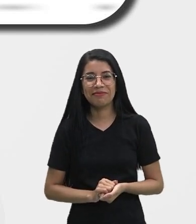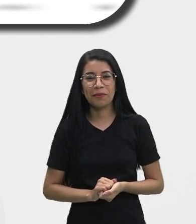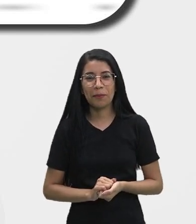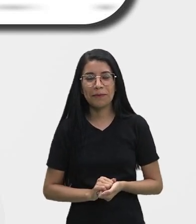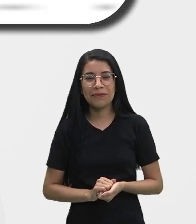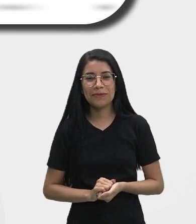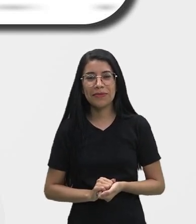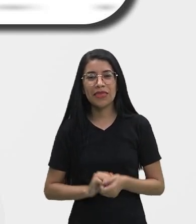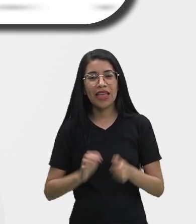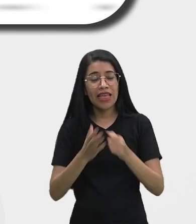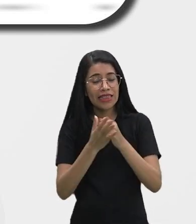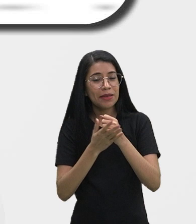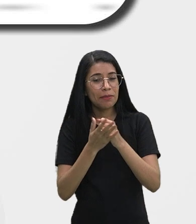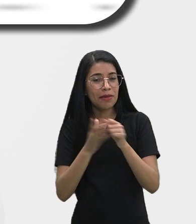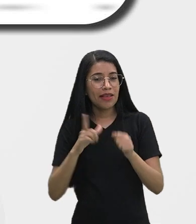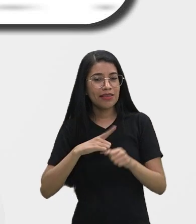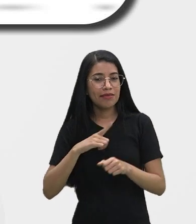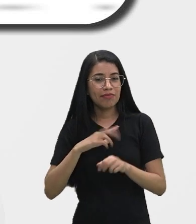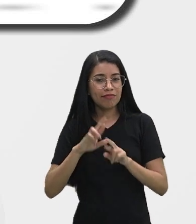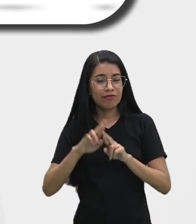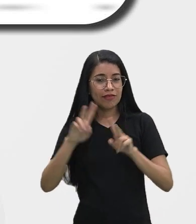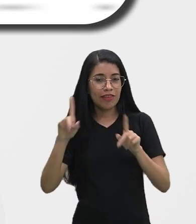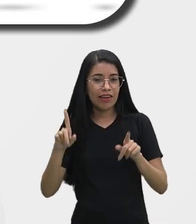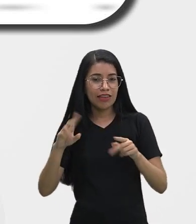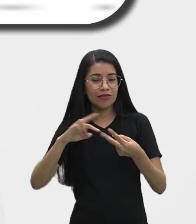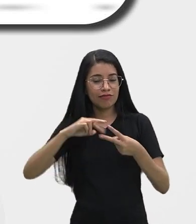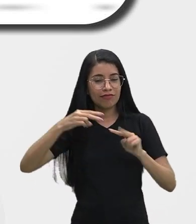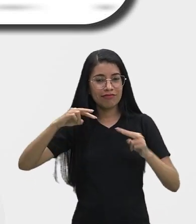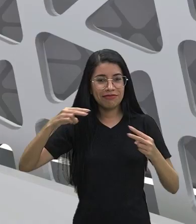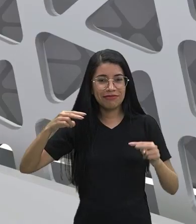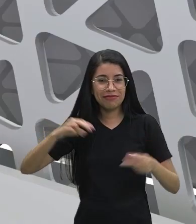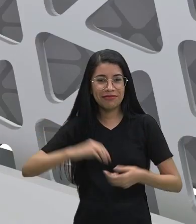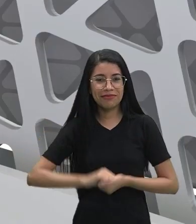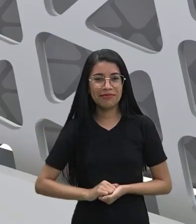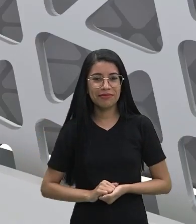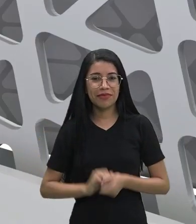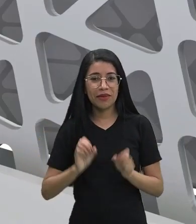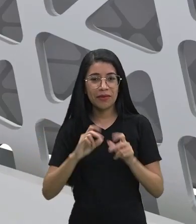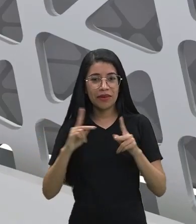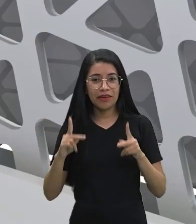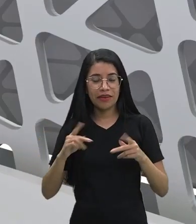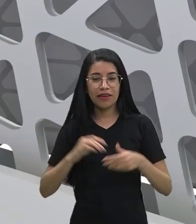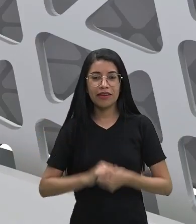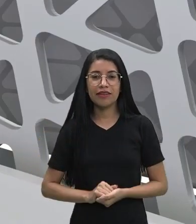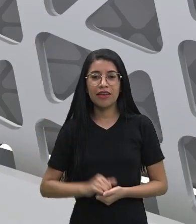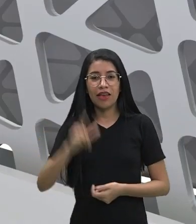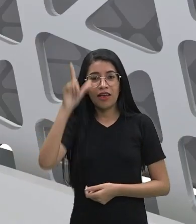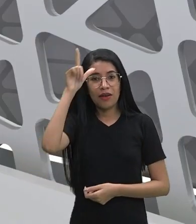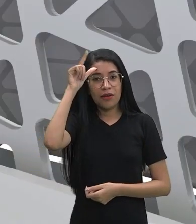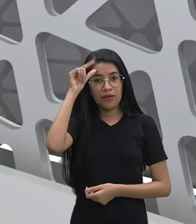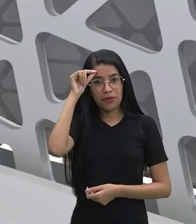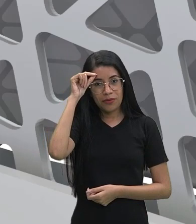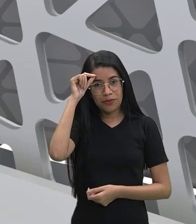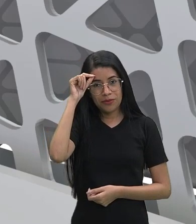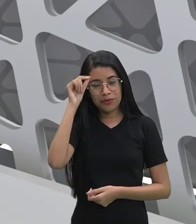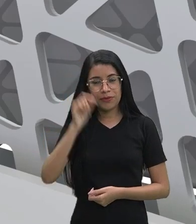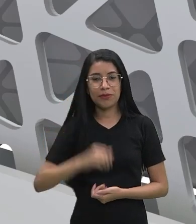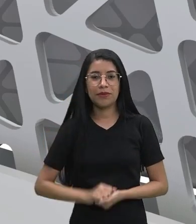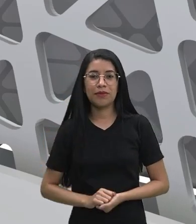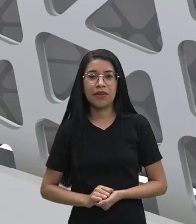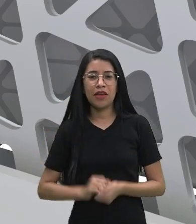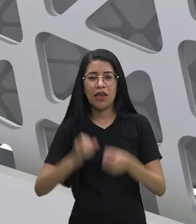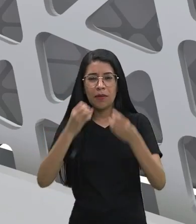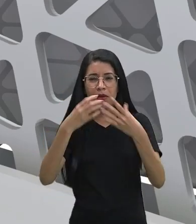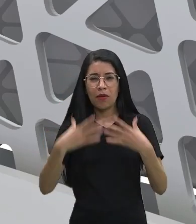também, e ele vai ter uma base diferente do DNA, ok? O que a gente falou hoje? A gente falou